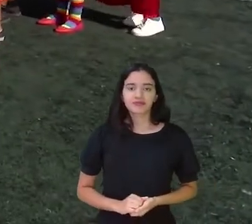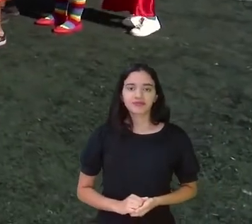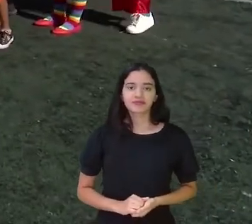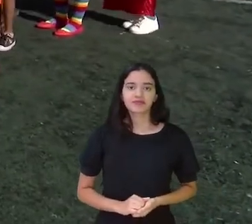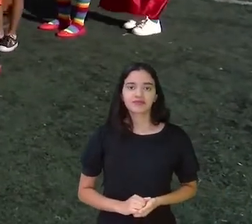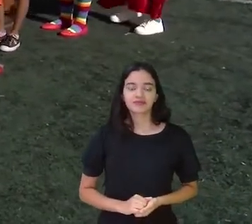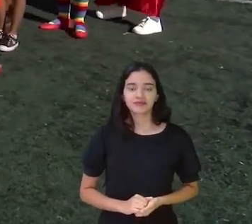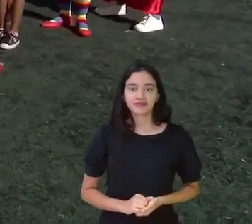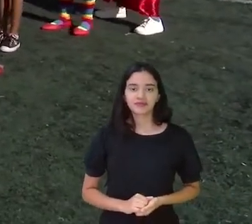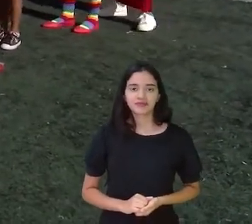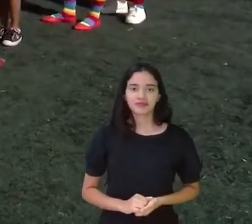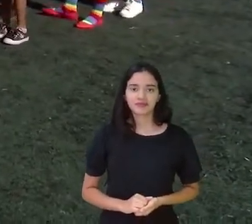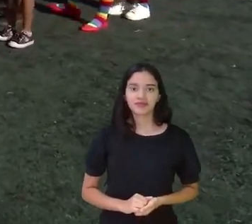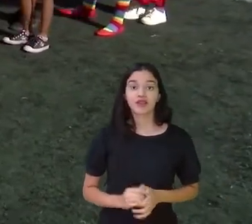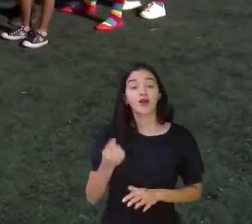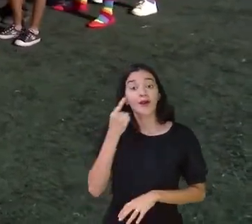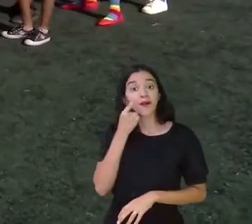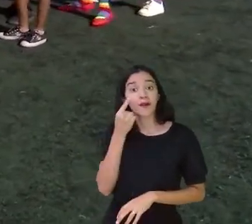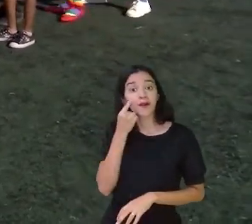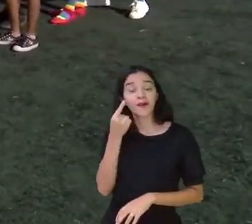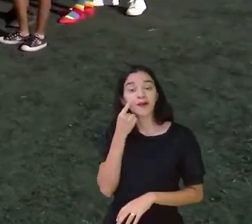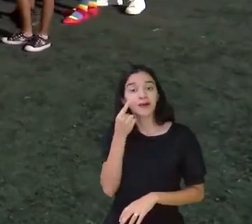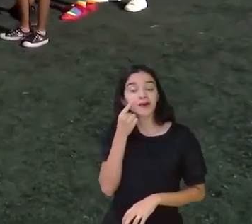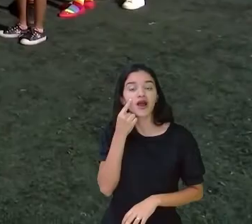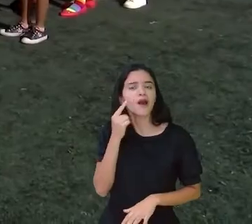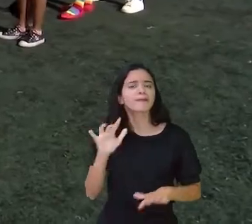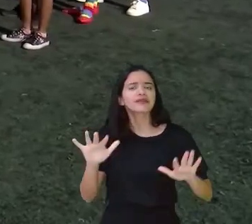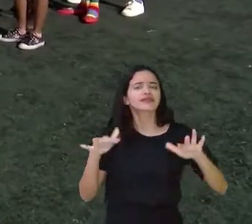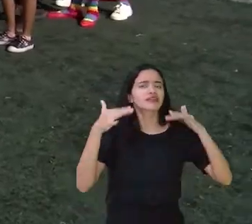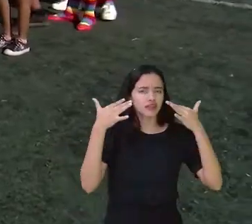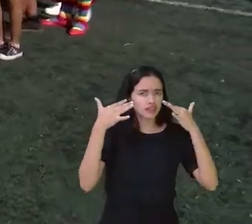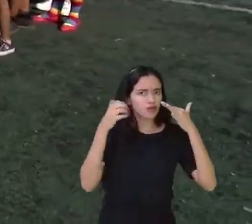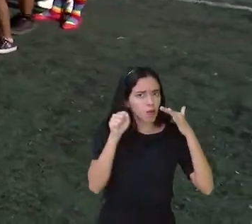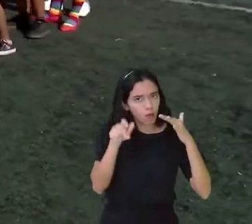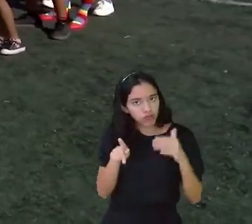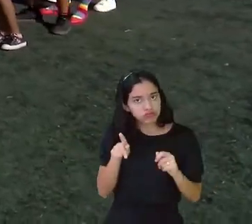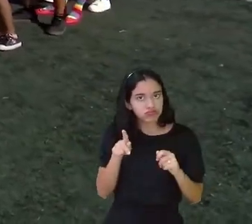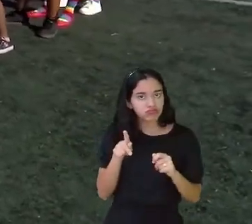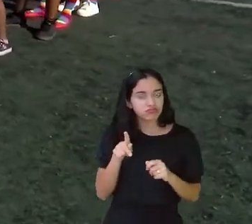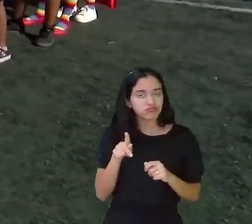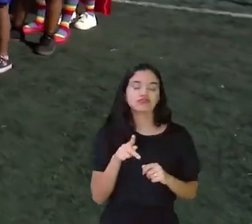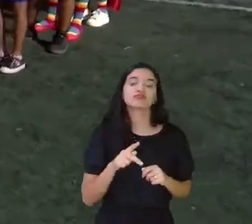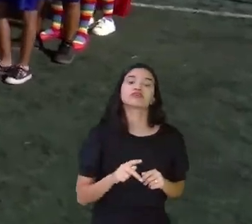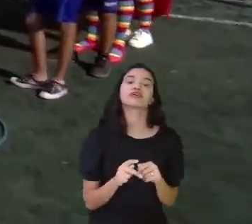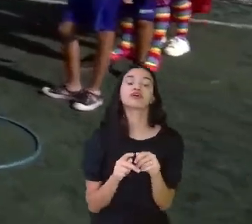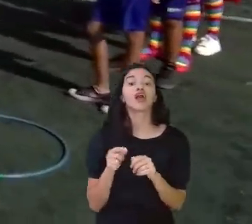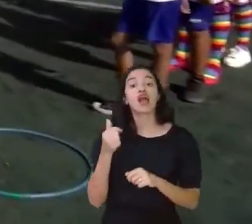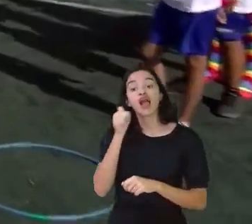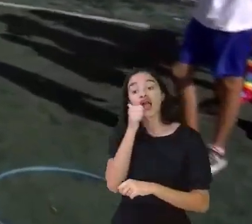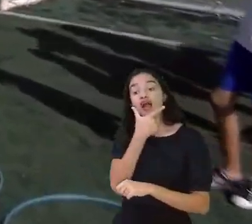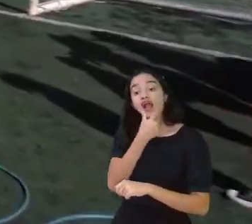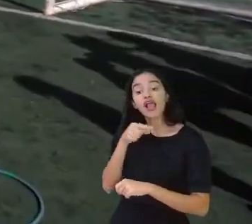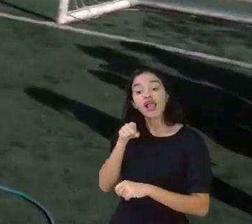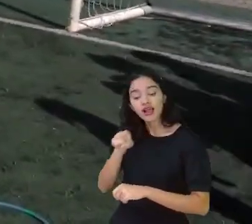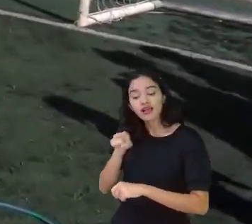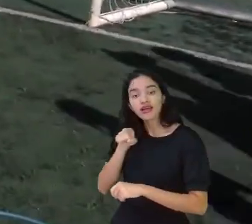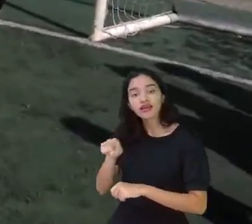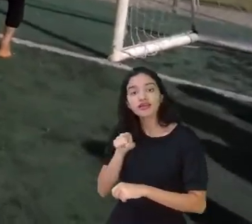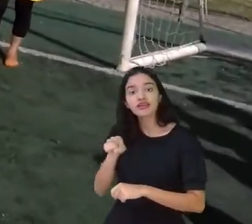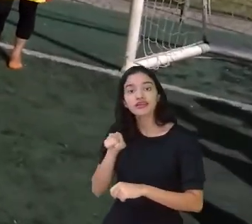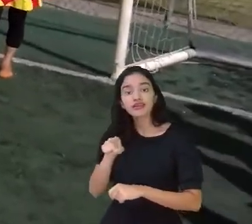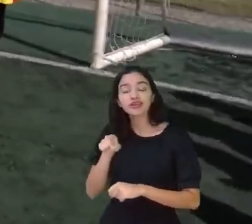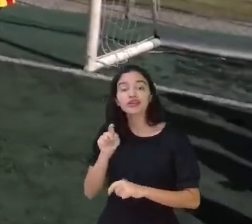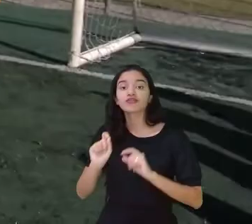Fica aqui. Olha. Presta atenção, viu? Ele vai vir. Vai